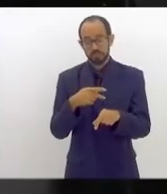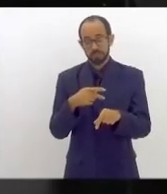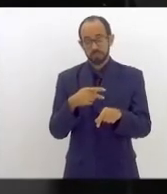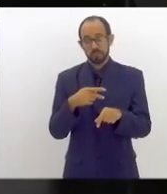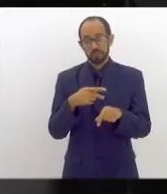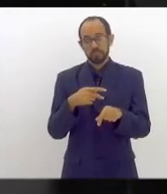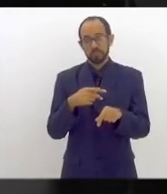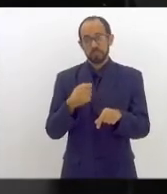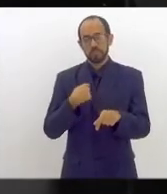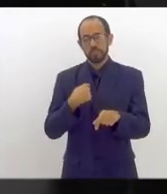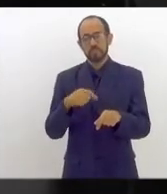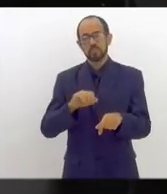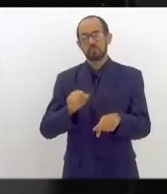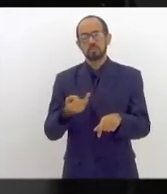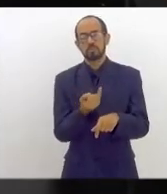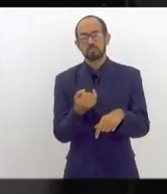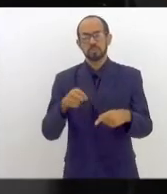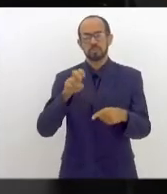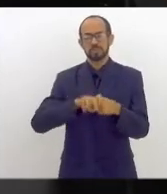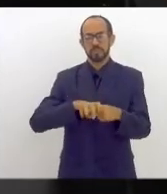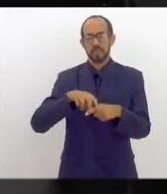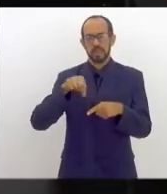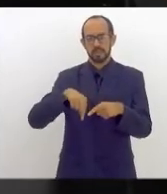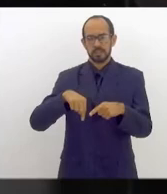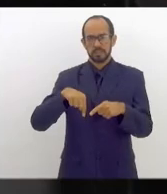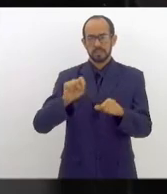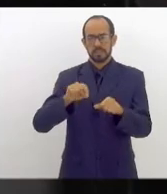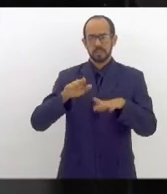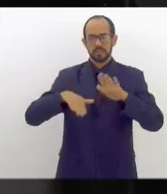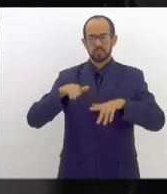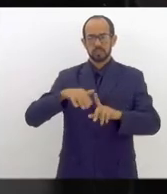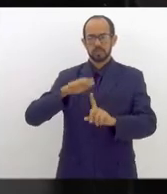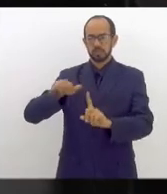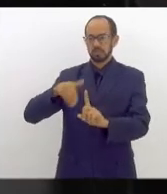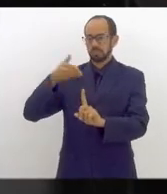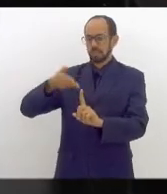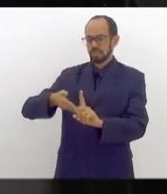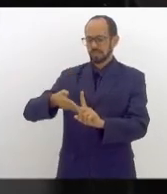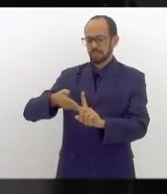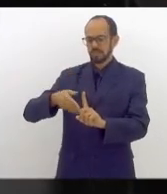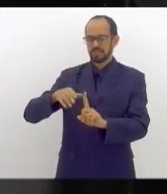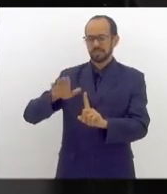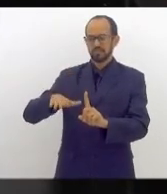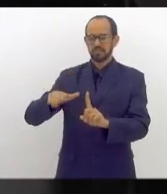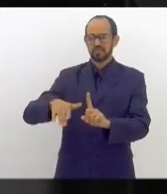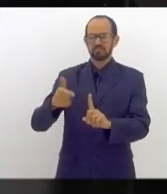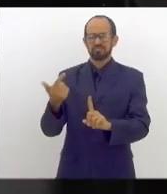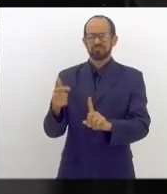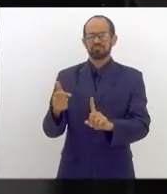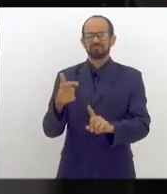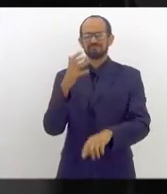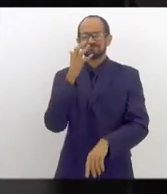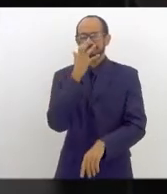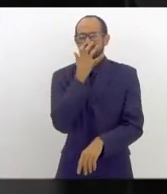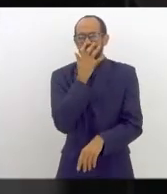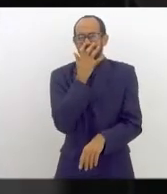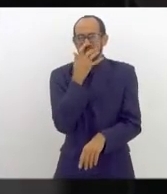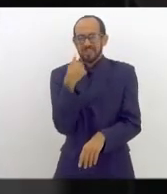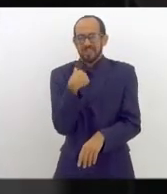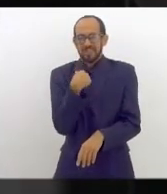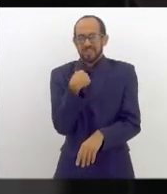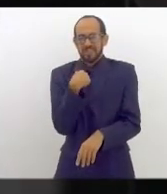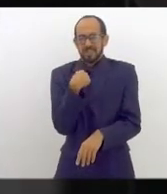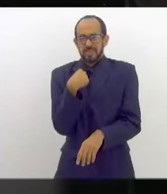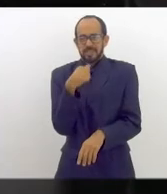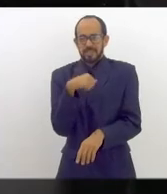eu sentava nessa mesa e o homenageado às vezes não era tão chegado eu não tinha muita coisa e eu corria ali